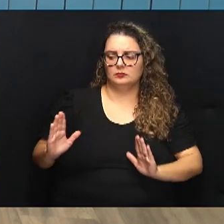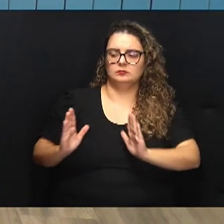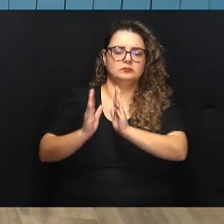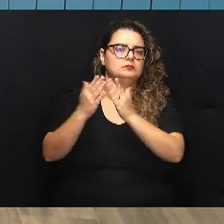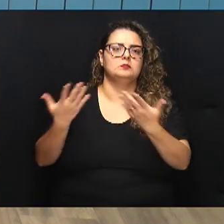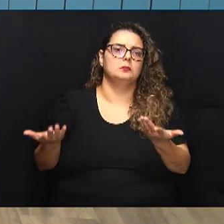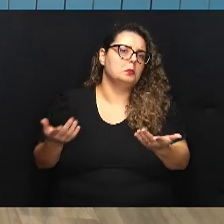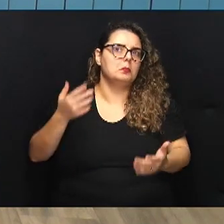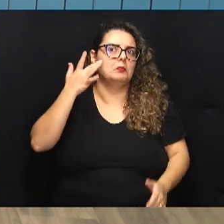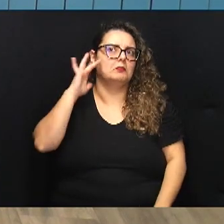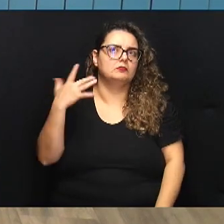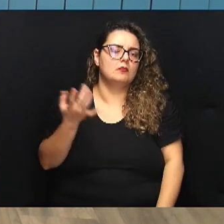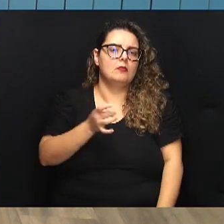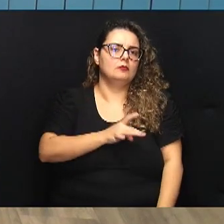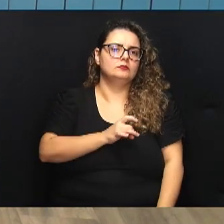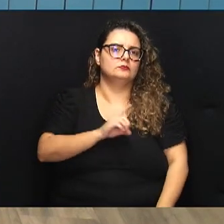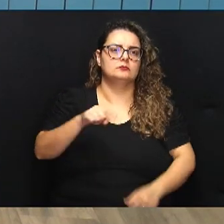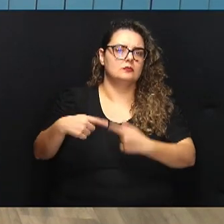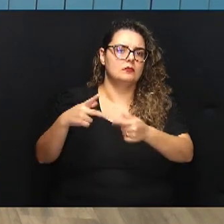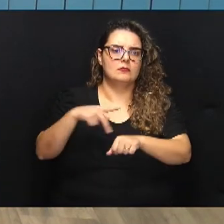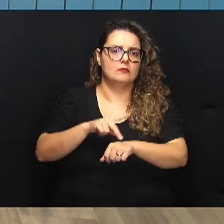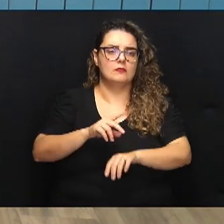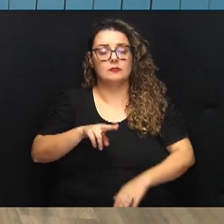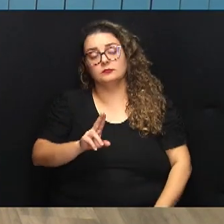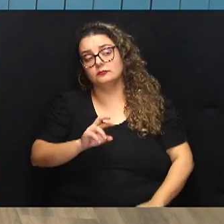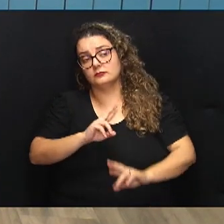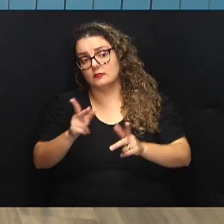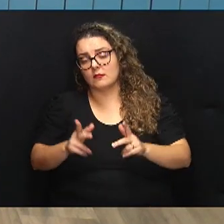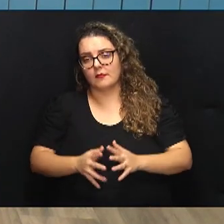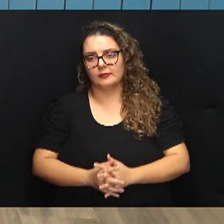lá, no Chile ou em outros países, ou é diferente?